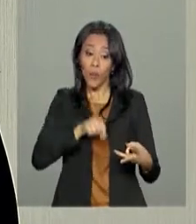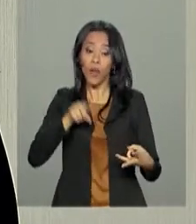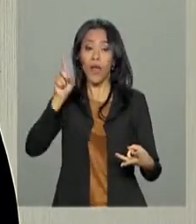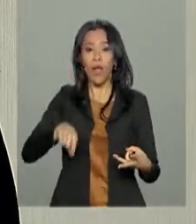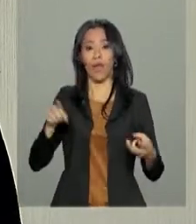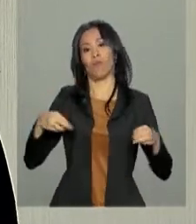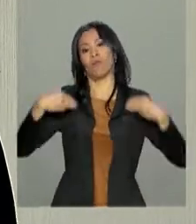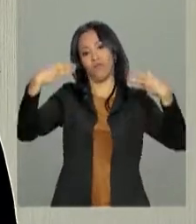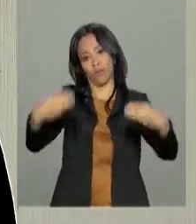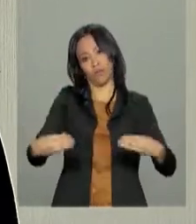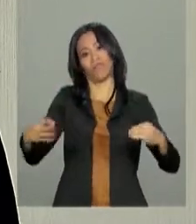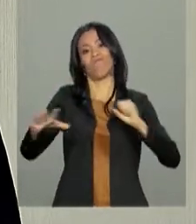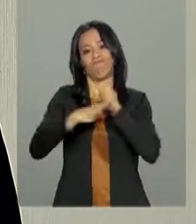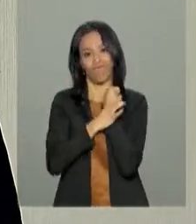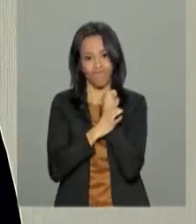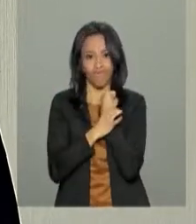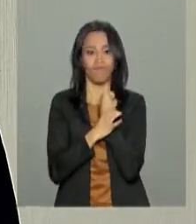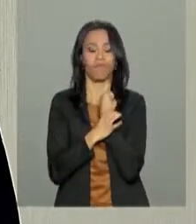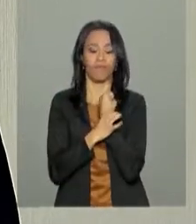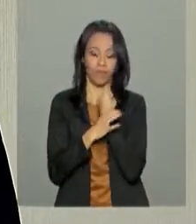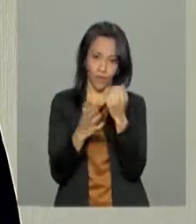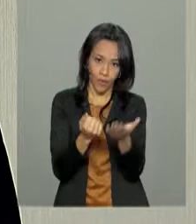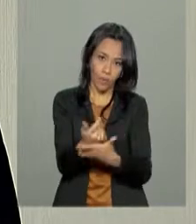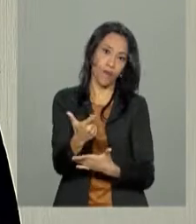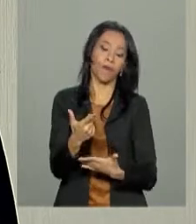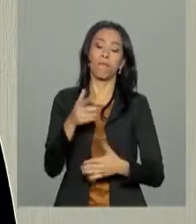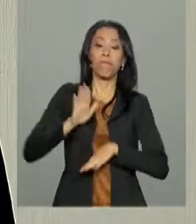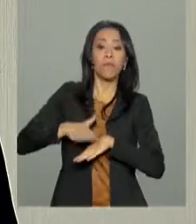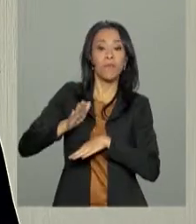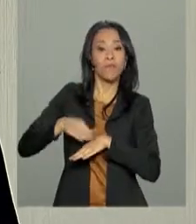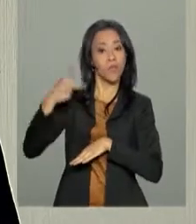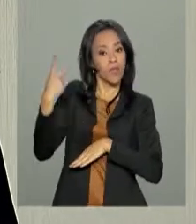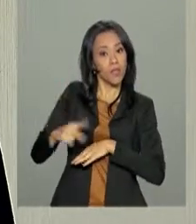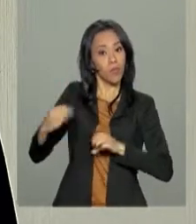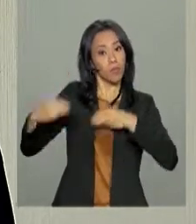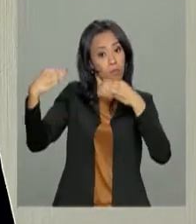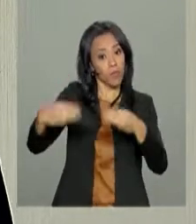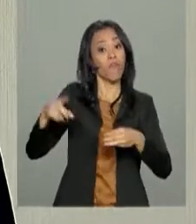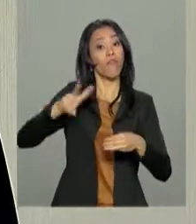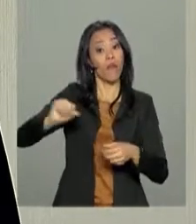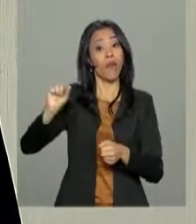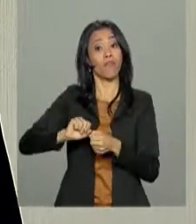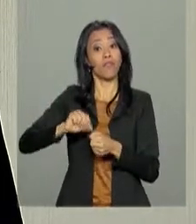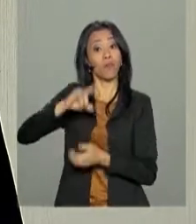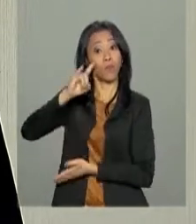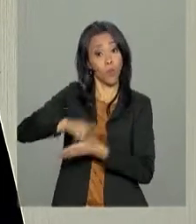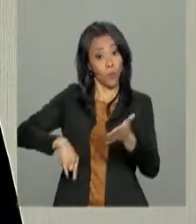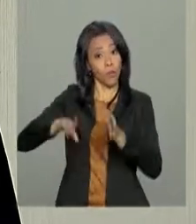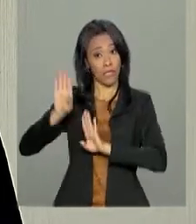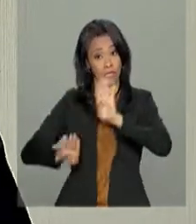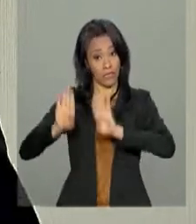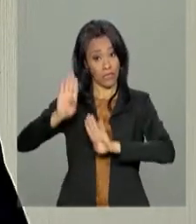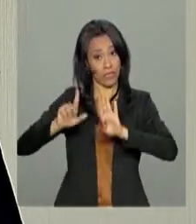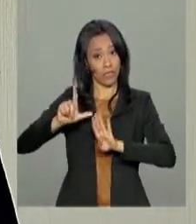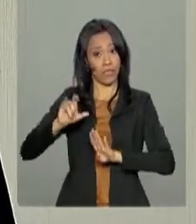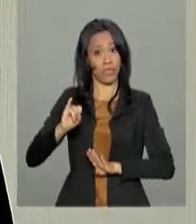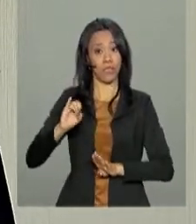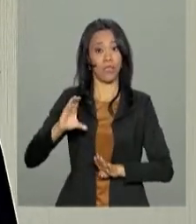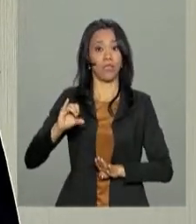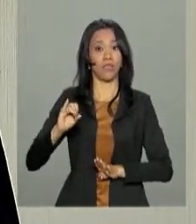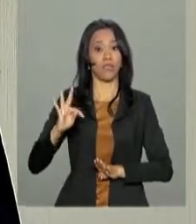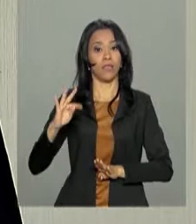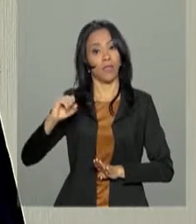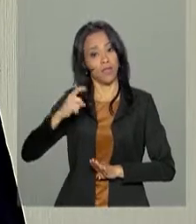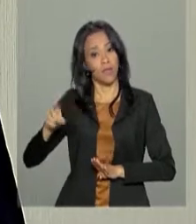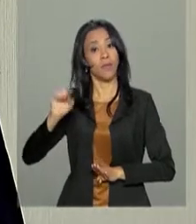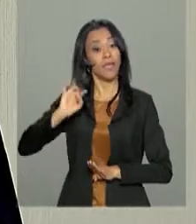segurança e nem a o próprio ministério da segurança vai fazer uma licitação guarda-chuva e depois cada estado pode